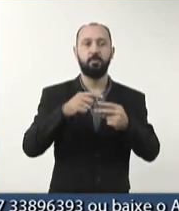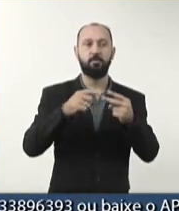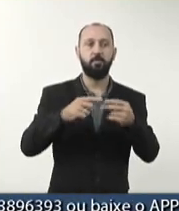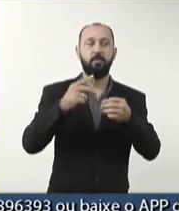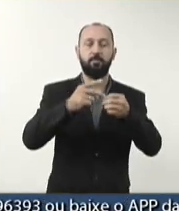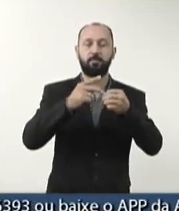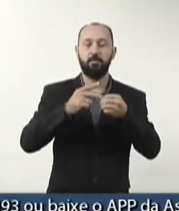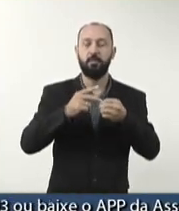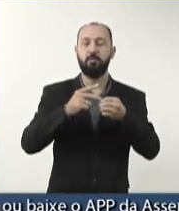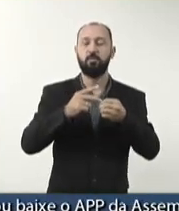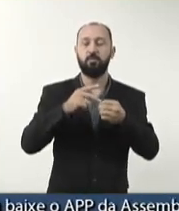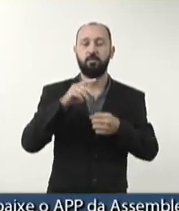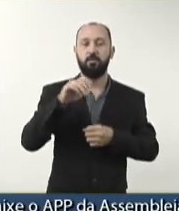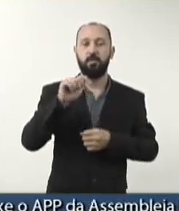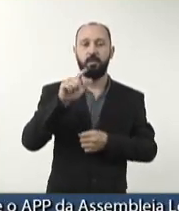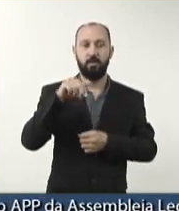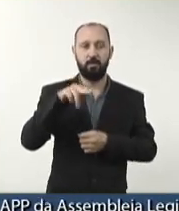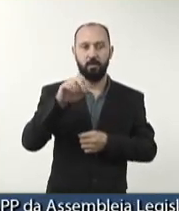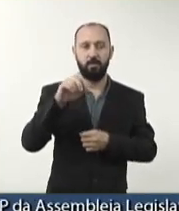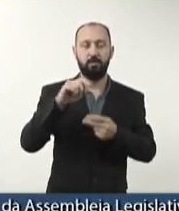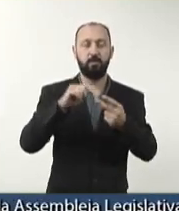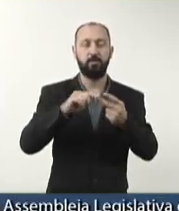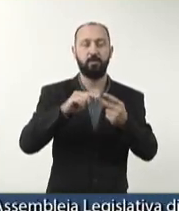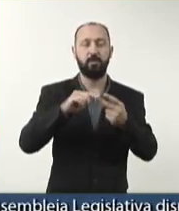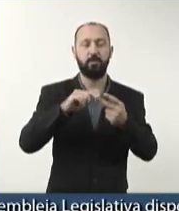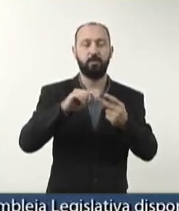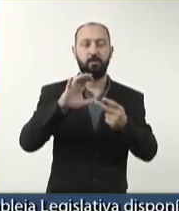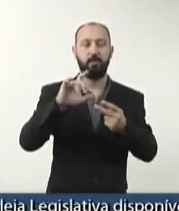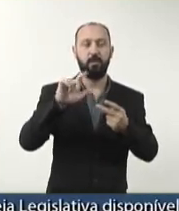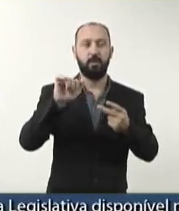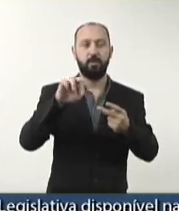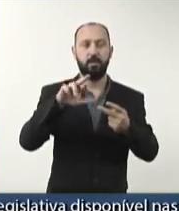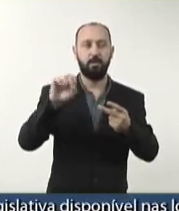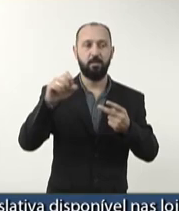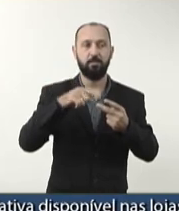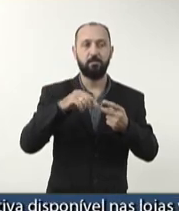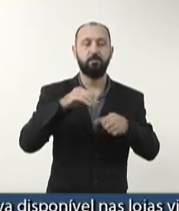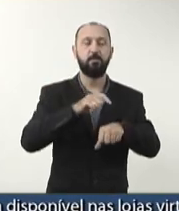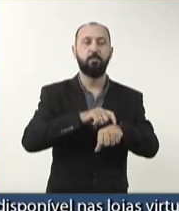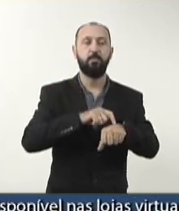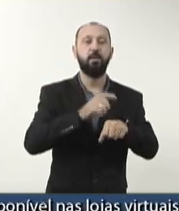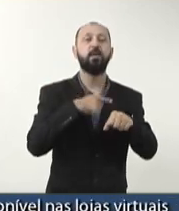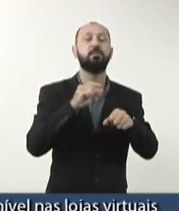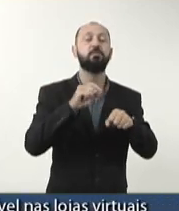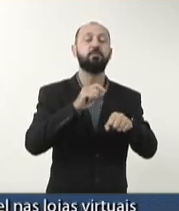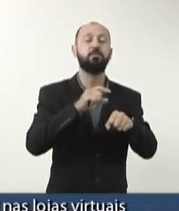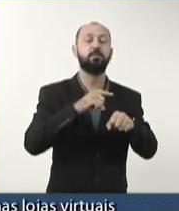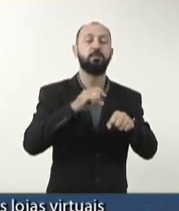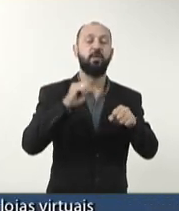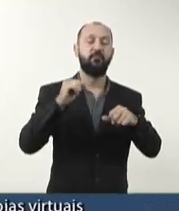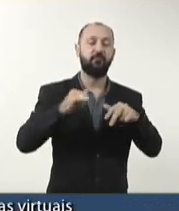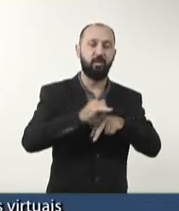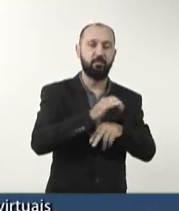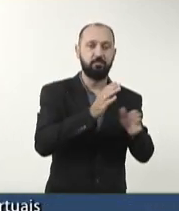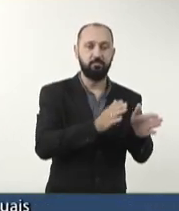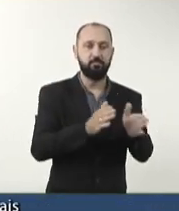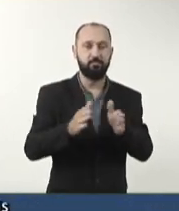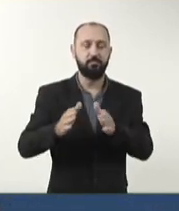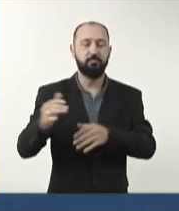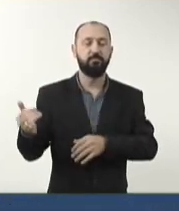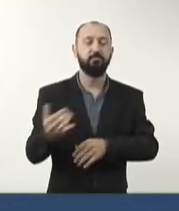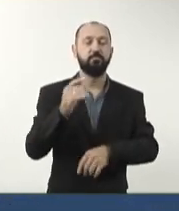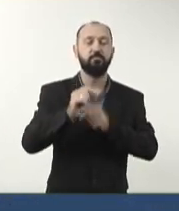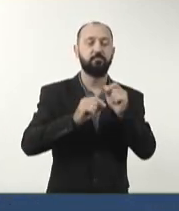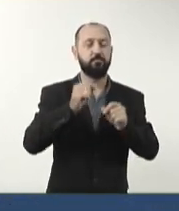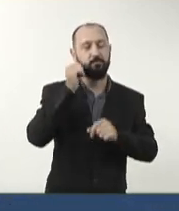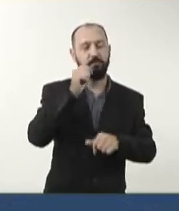promotoras, a doutora Aline e a doutora Clarissa, discorrendo das fases da violência doméstica, e que foi muito importante